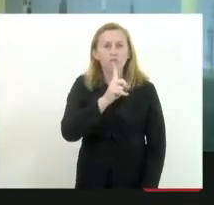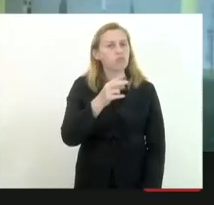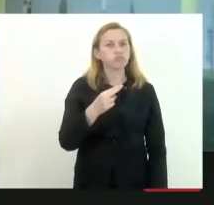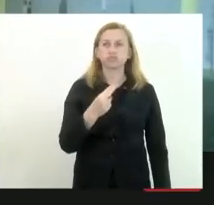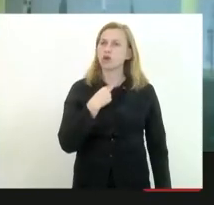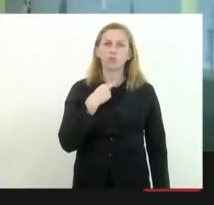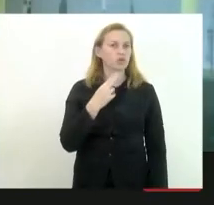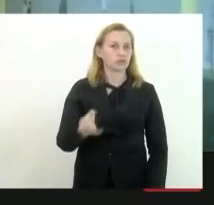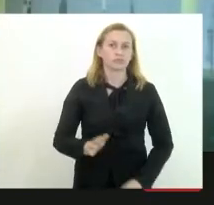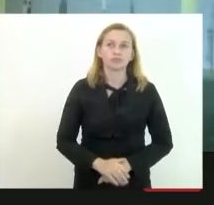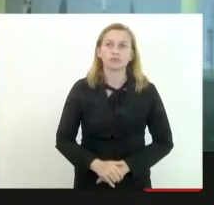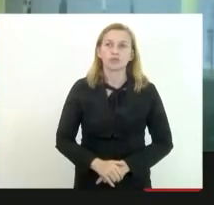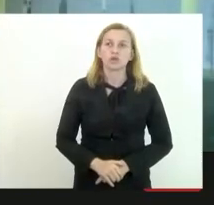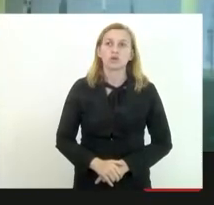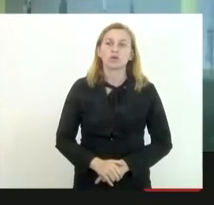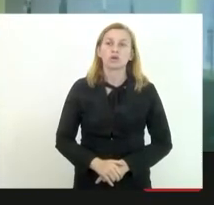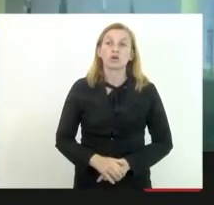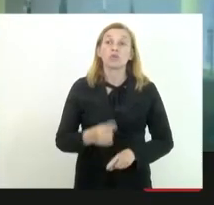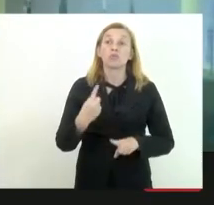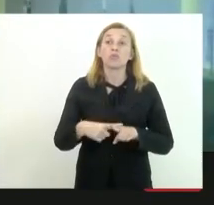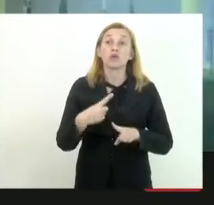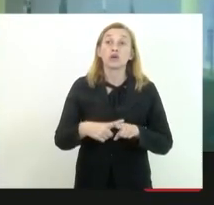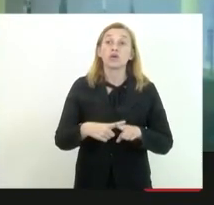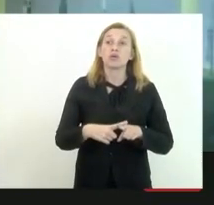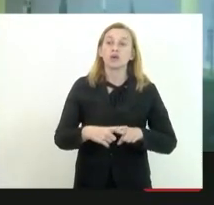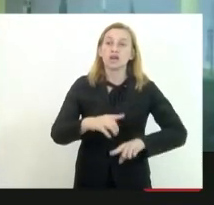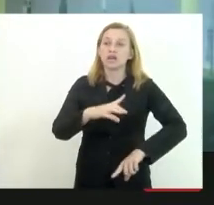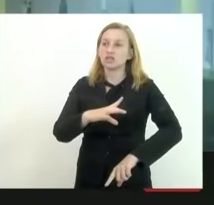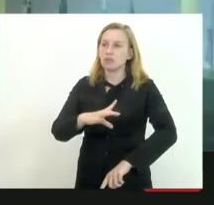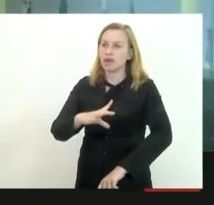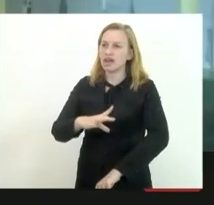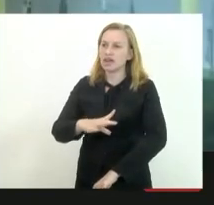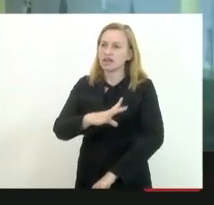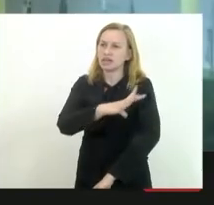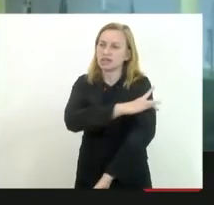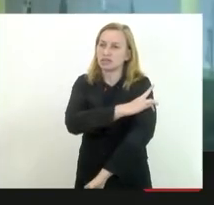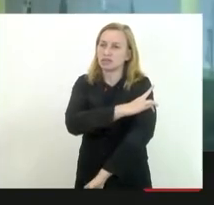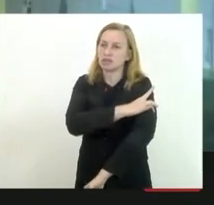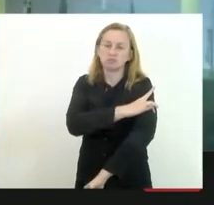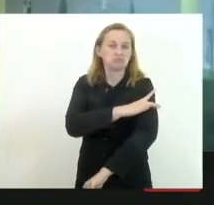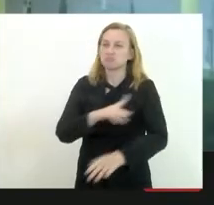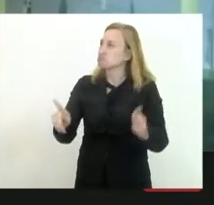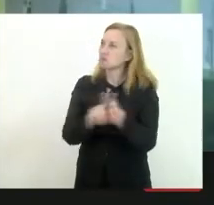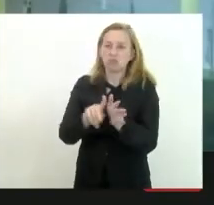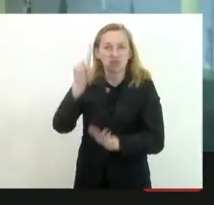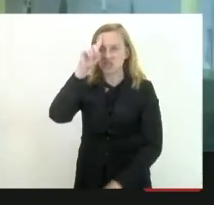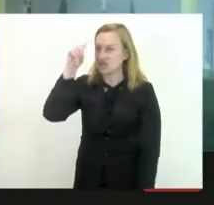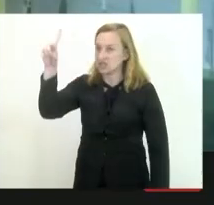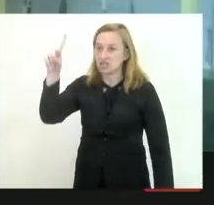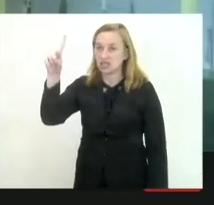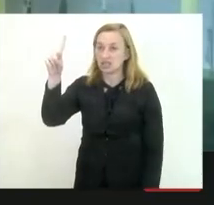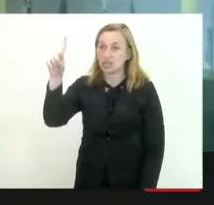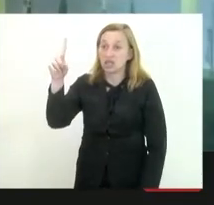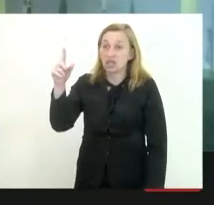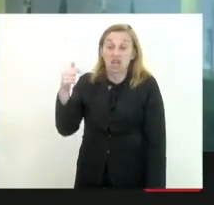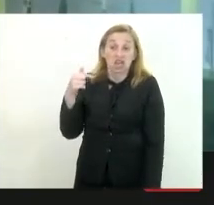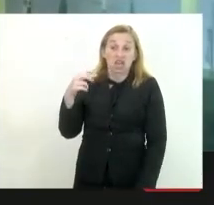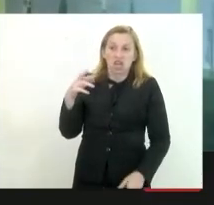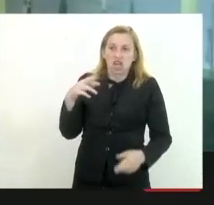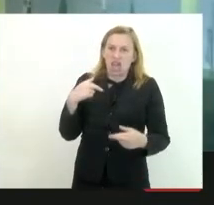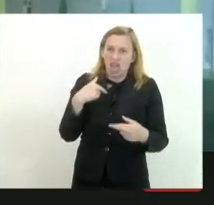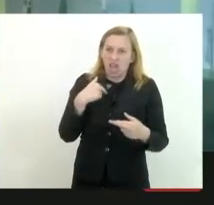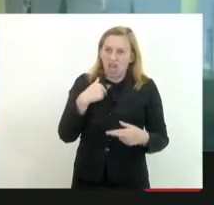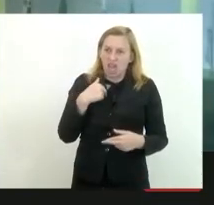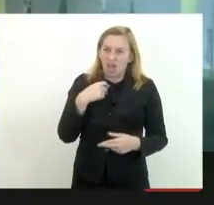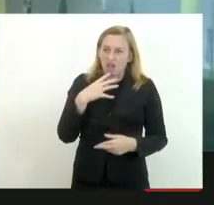podia porque o candomblé não é de Deus. E eu não sou